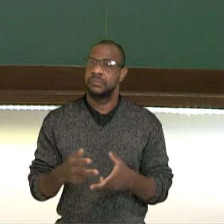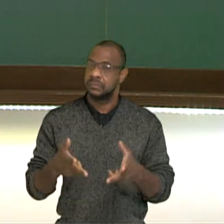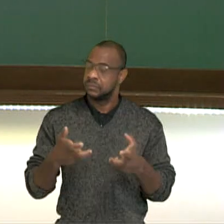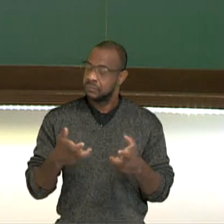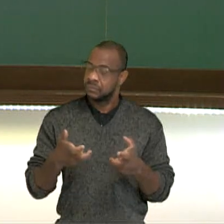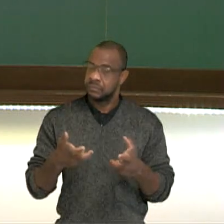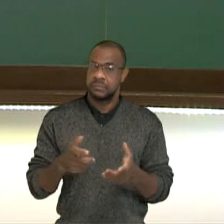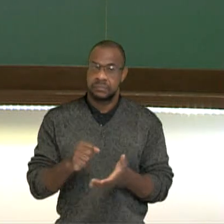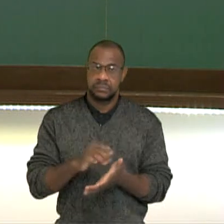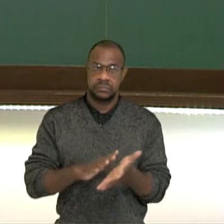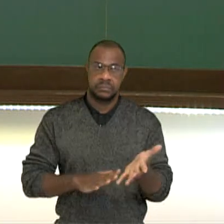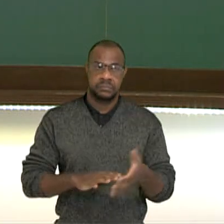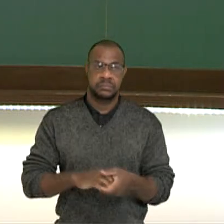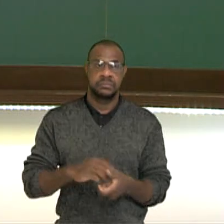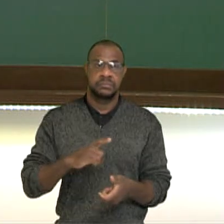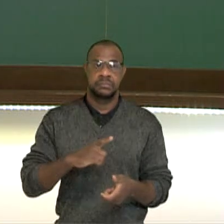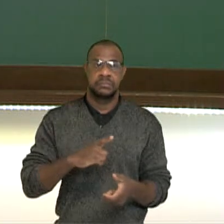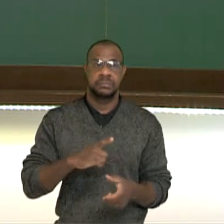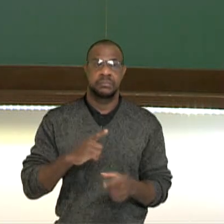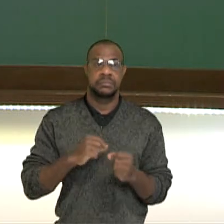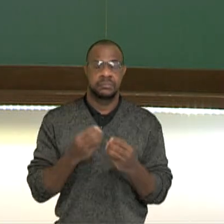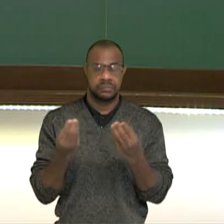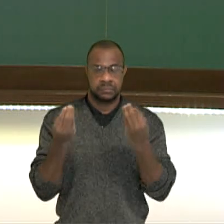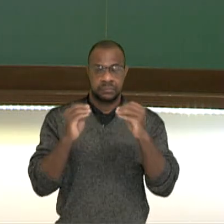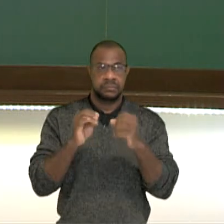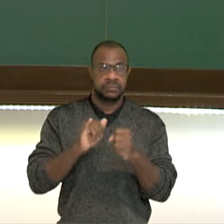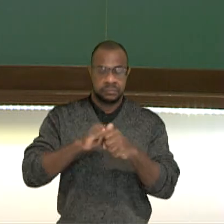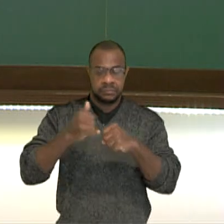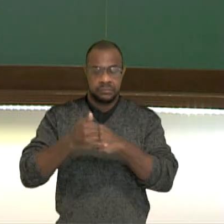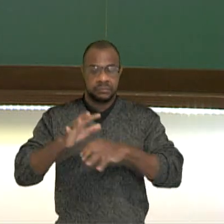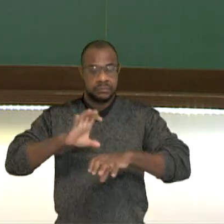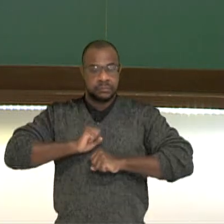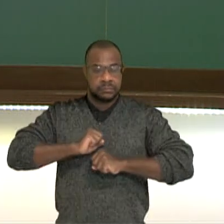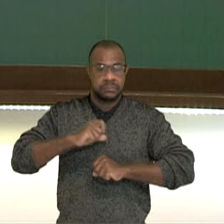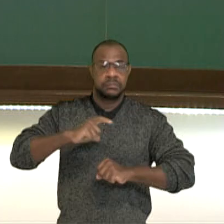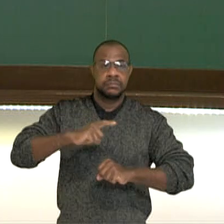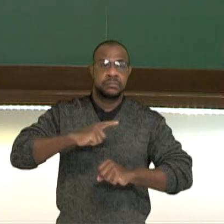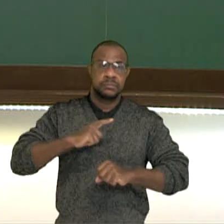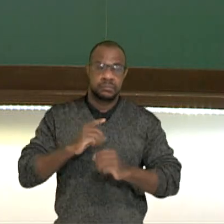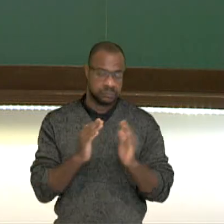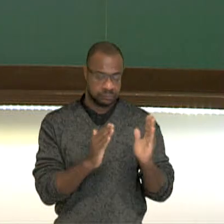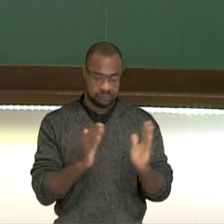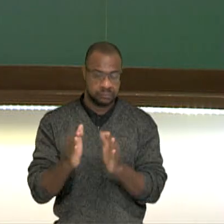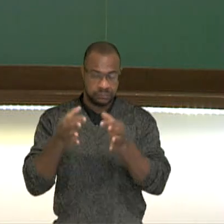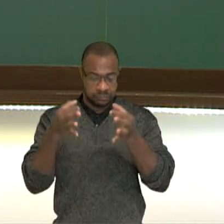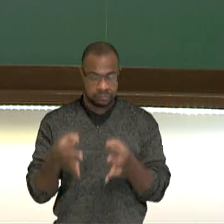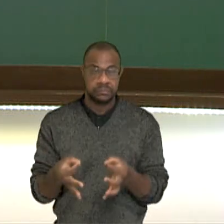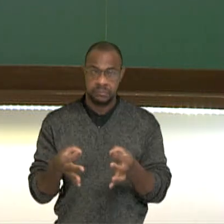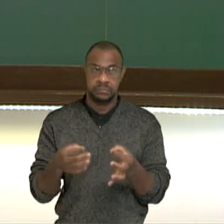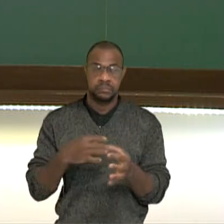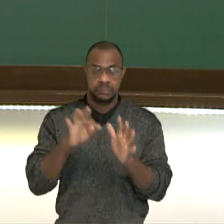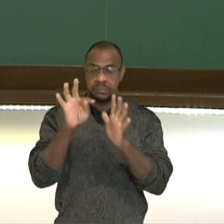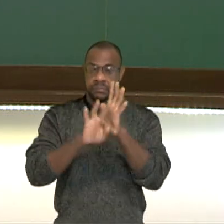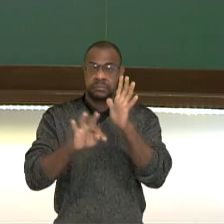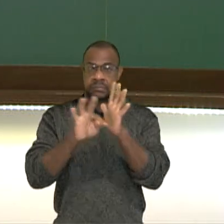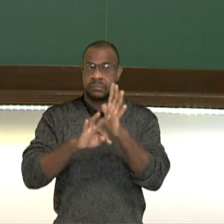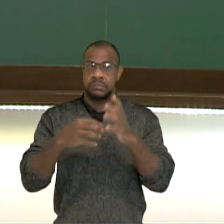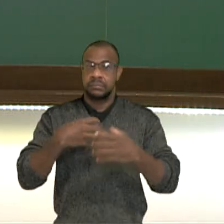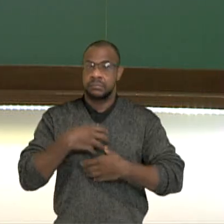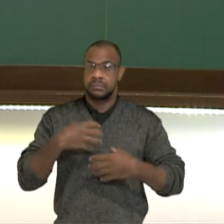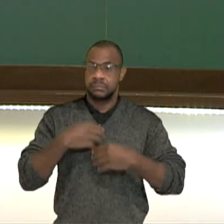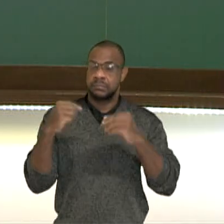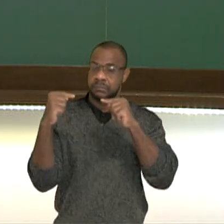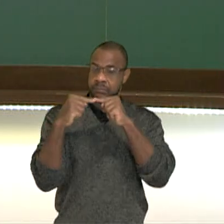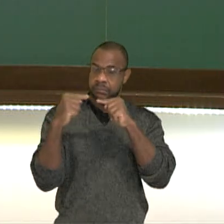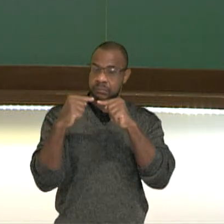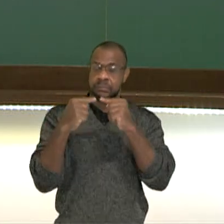Observando o nosso exercício, nós teremos que colocar os adjetivos possessivos na ordem correta para que o nosso texto ele faça um